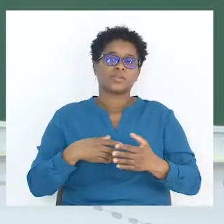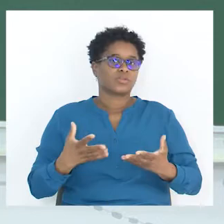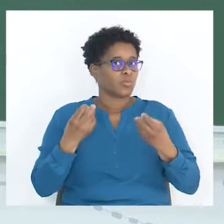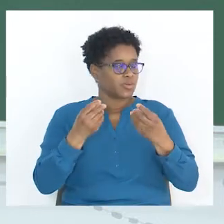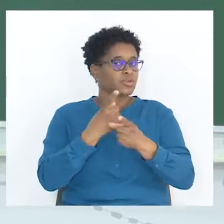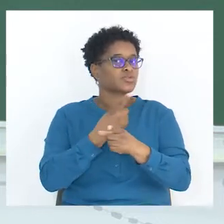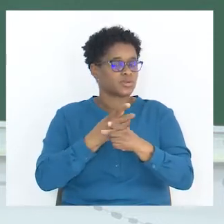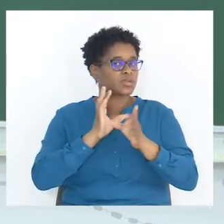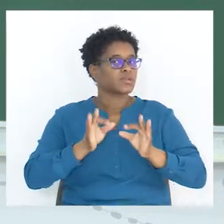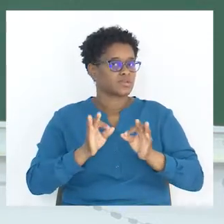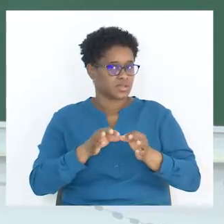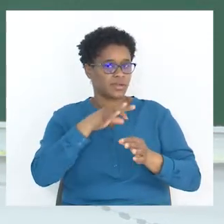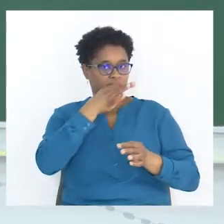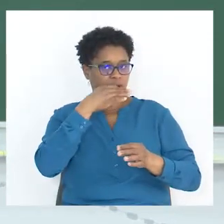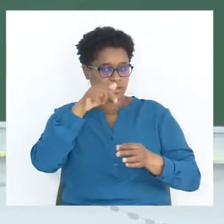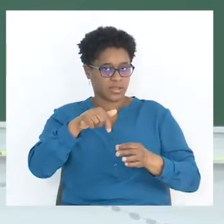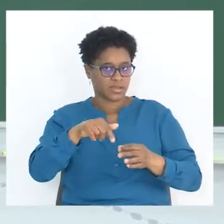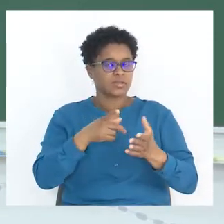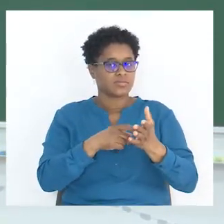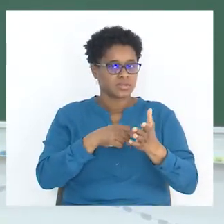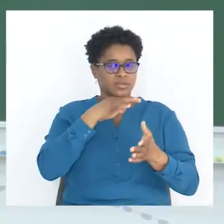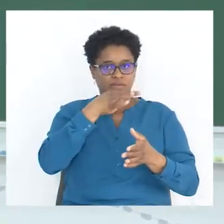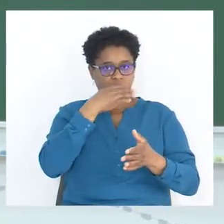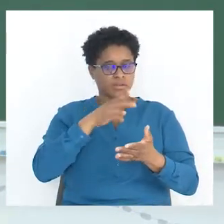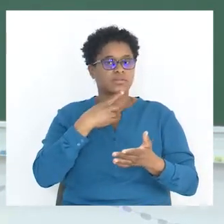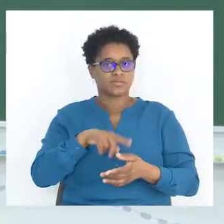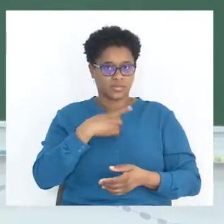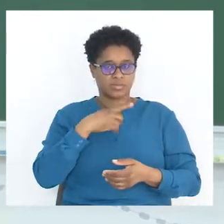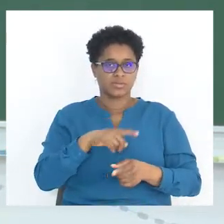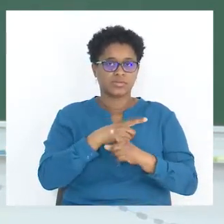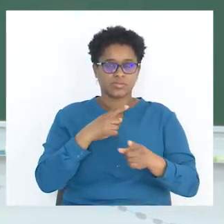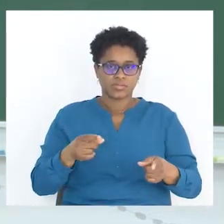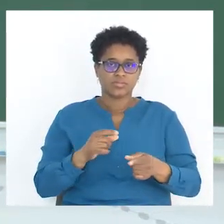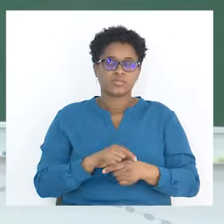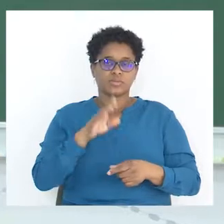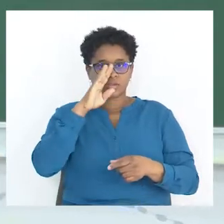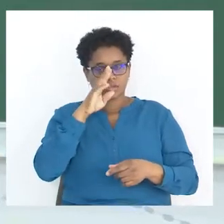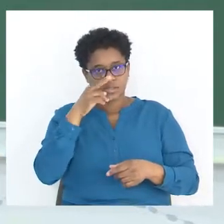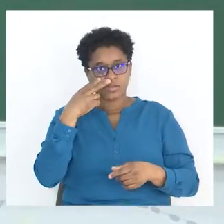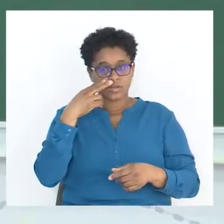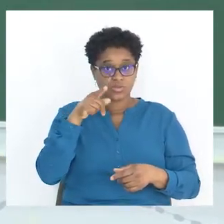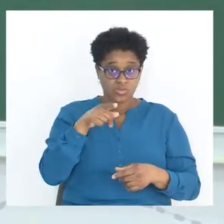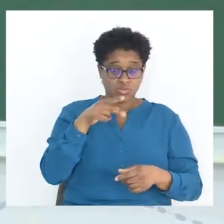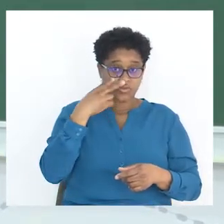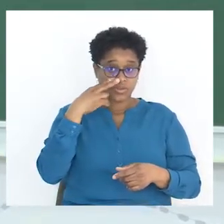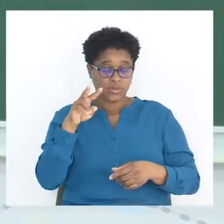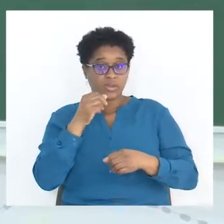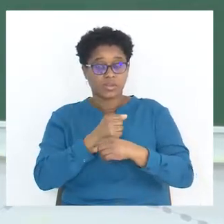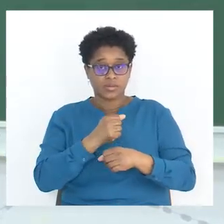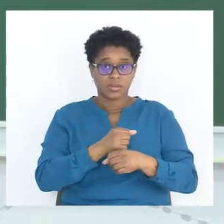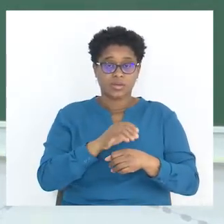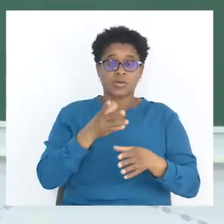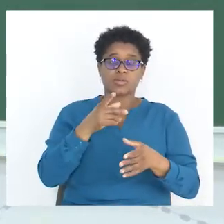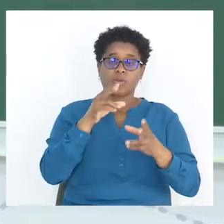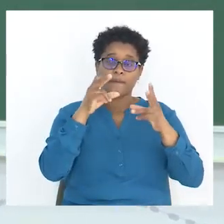Por isso, muita coisa que já disseste aqui, não precisas repetir no terceiro parágrafo. E se fores trabalhar no